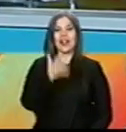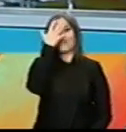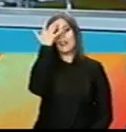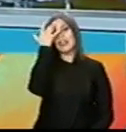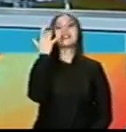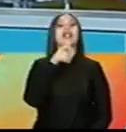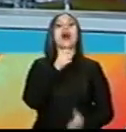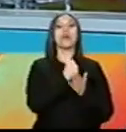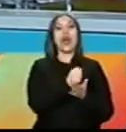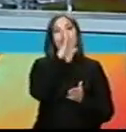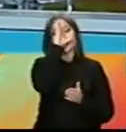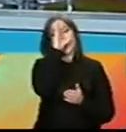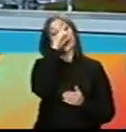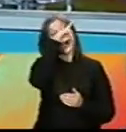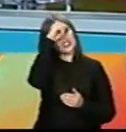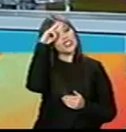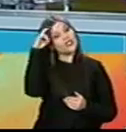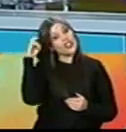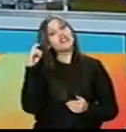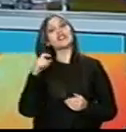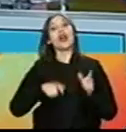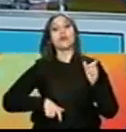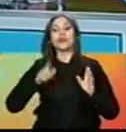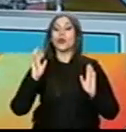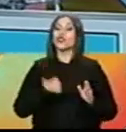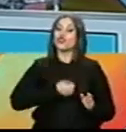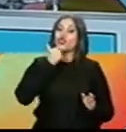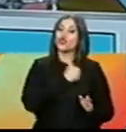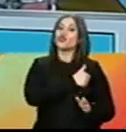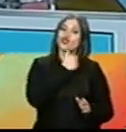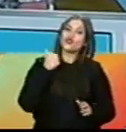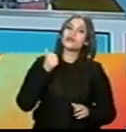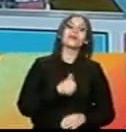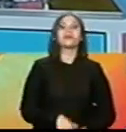Já não é fácil, pois não, ser de Sporting não é fácil. Não. Claro, ser de Sporting é para os resilientes. É para os sofredores.